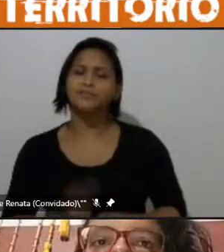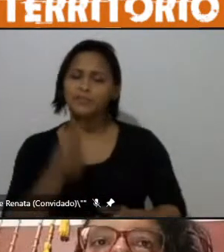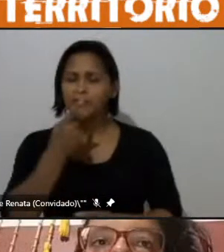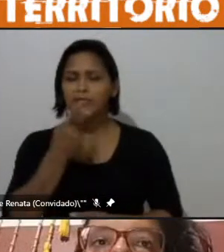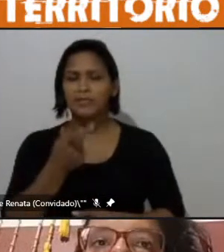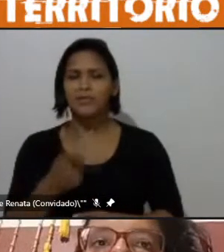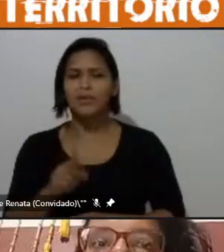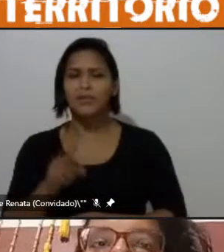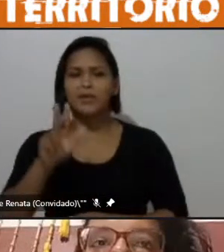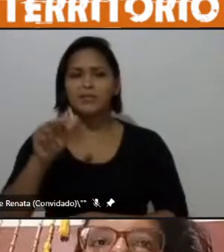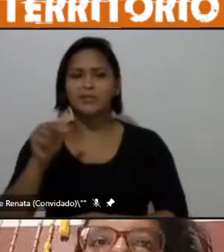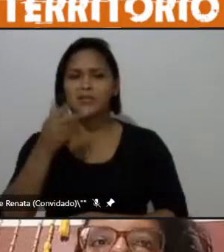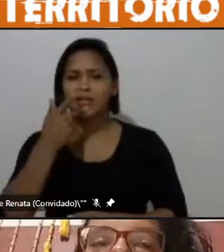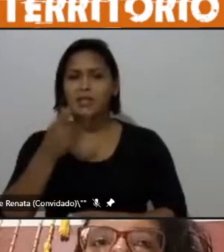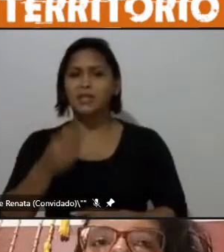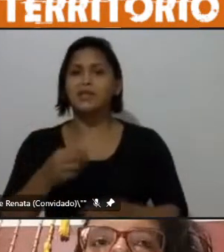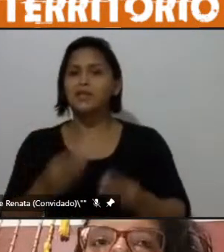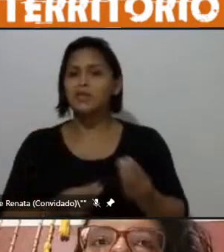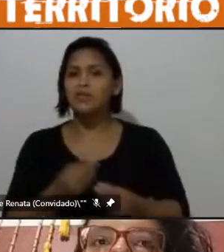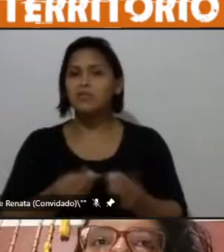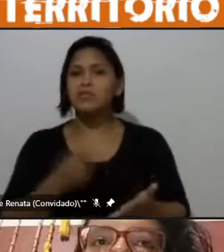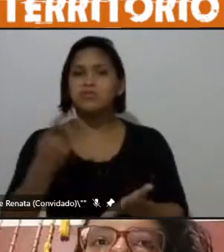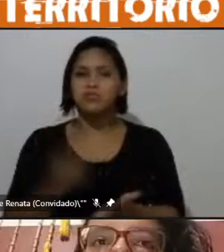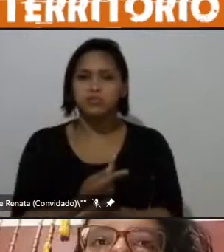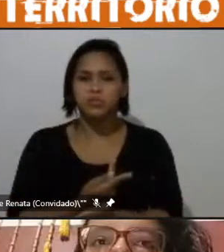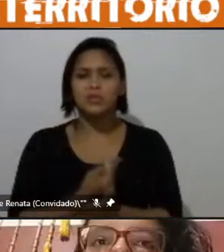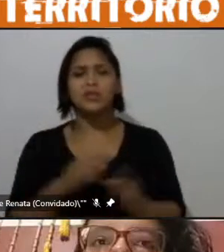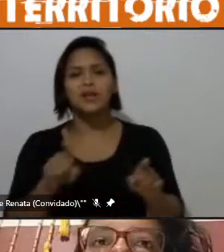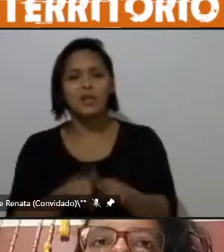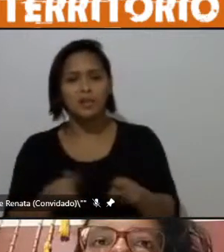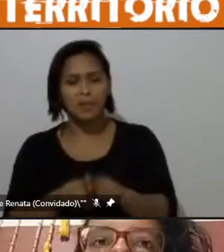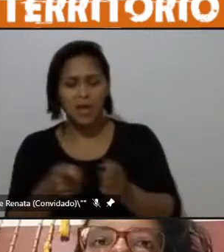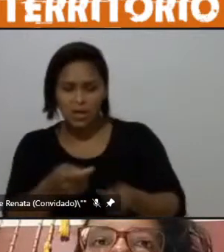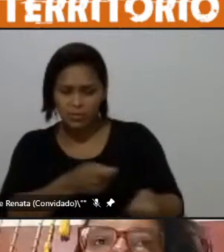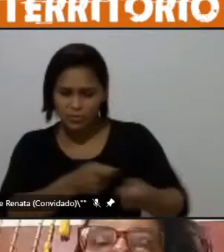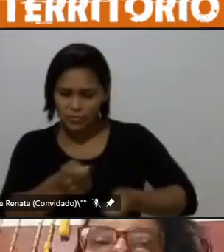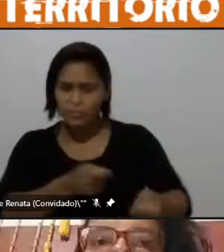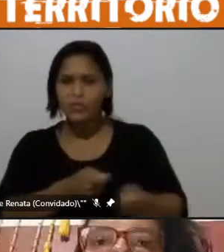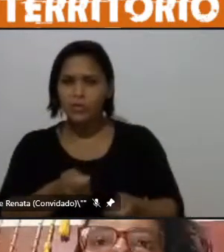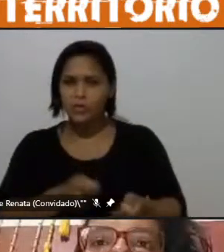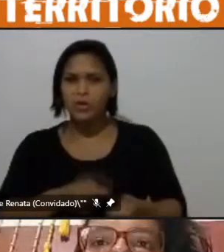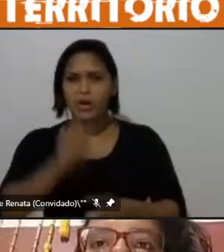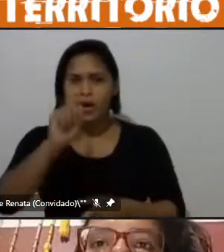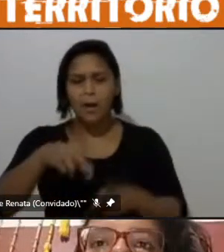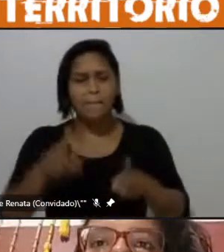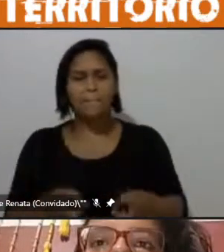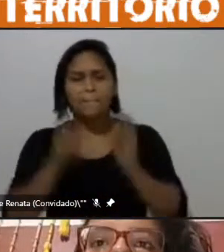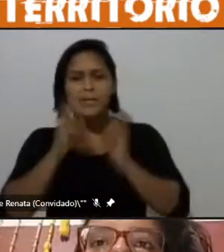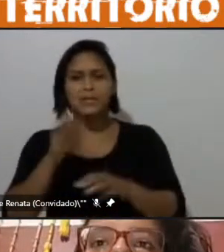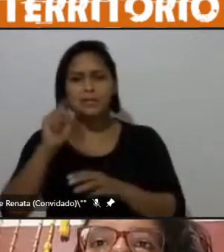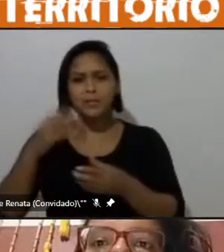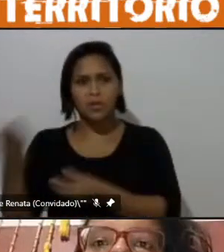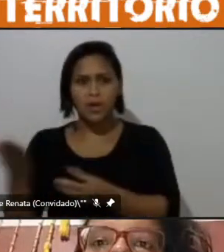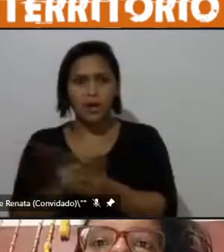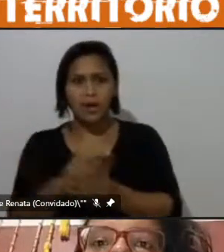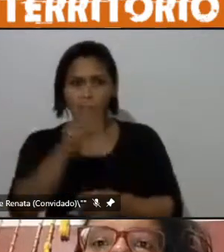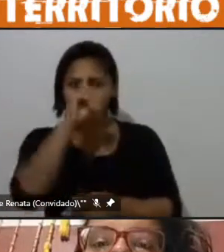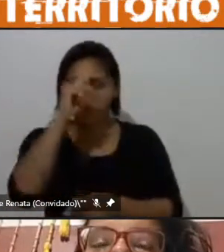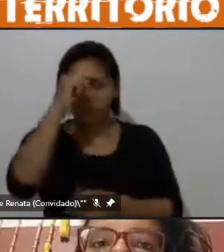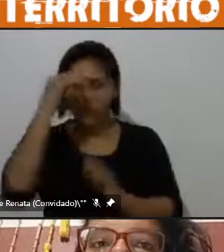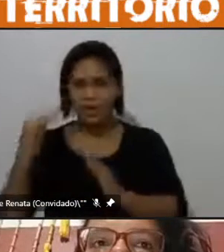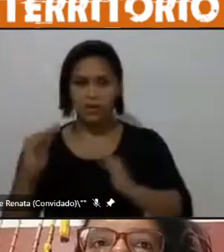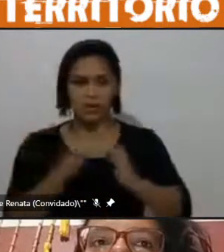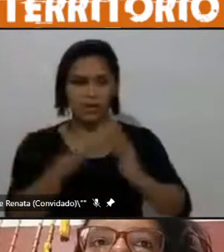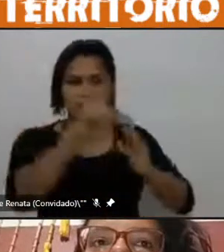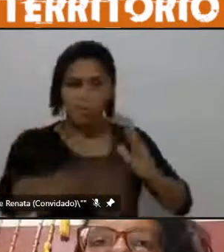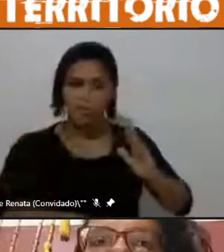São José, e como existe essa disputa desse controle, e a gente reparou muito bem, né, que as ações das igrejas nesses